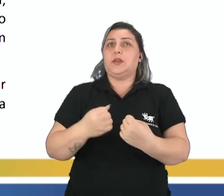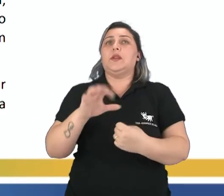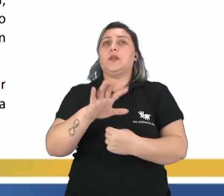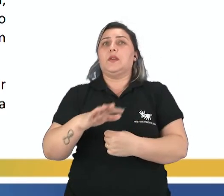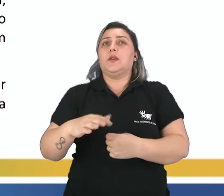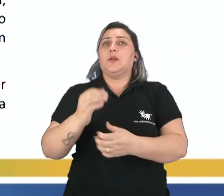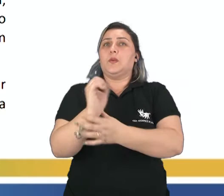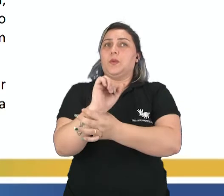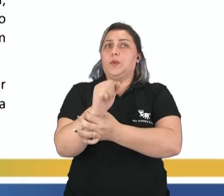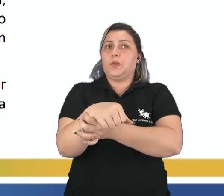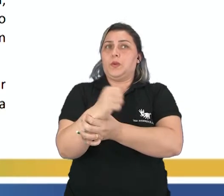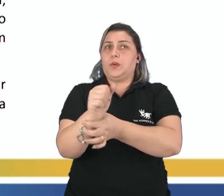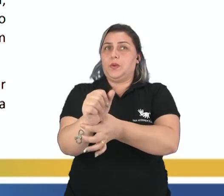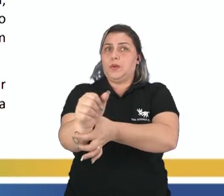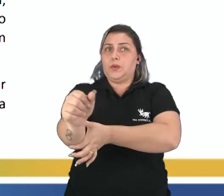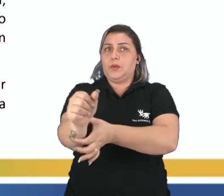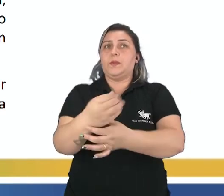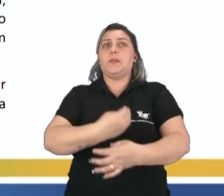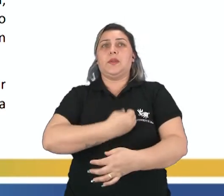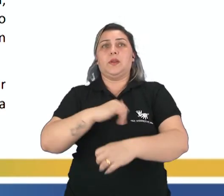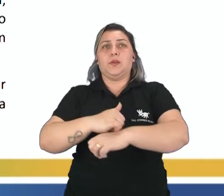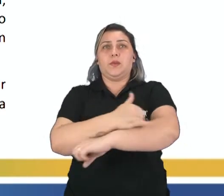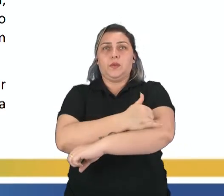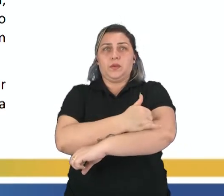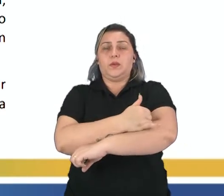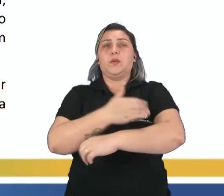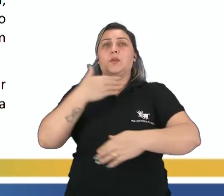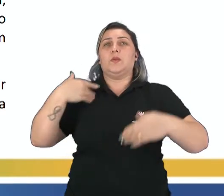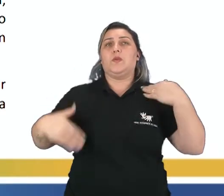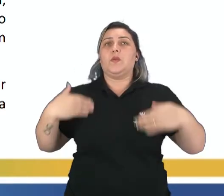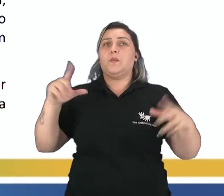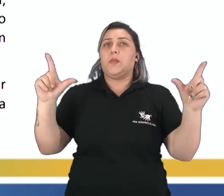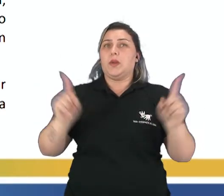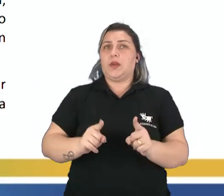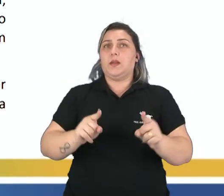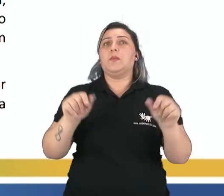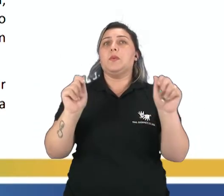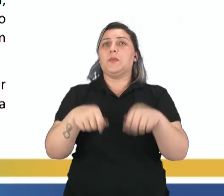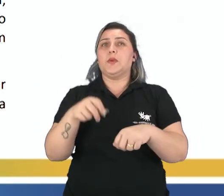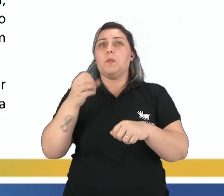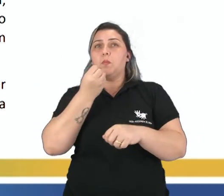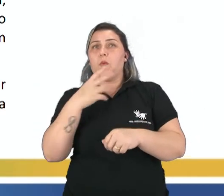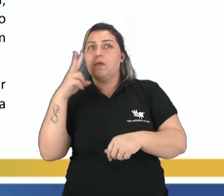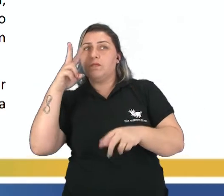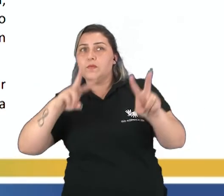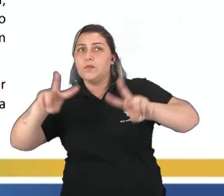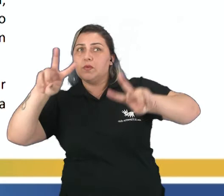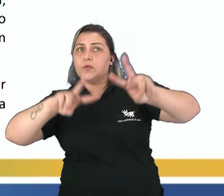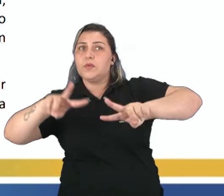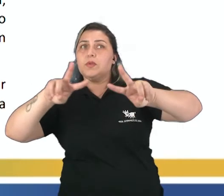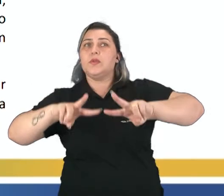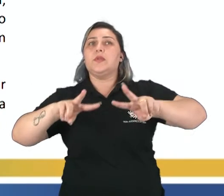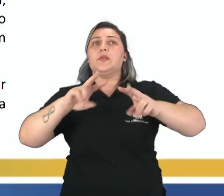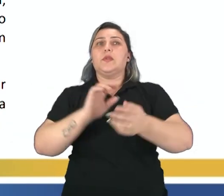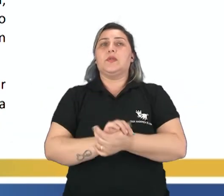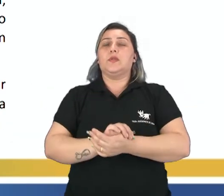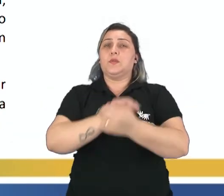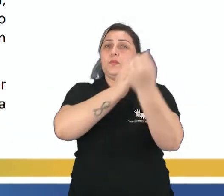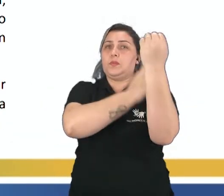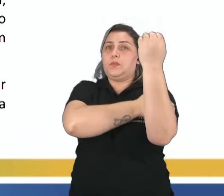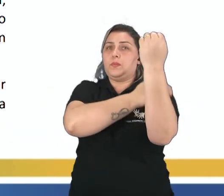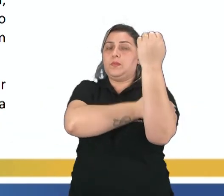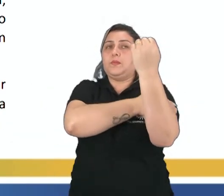região do punho e antebraço, na presença da gordura corporal é pequena, permitindo boa visualização do